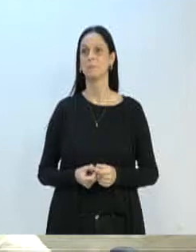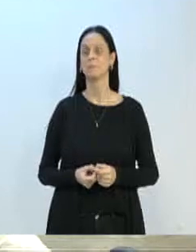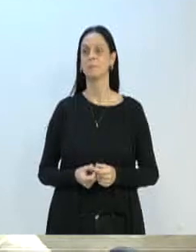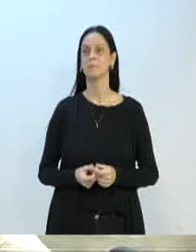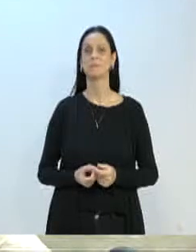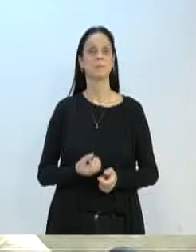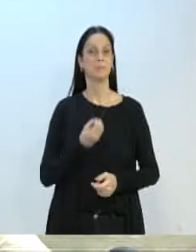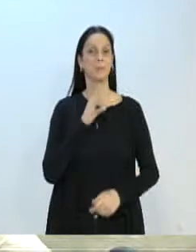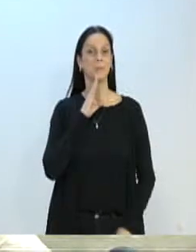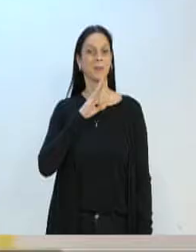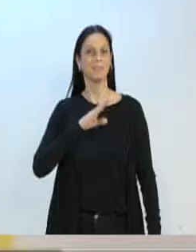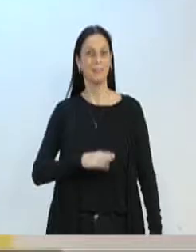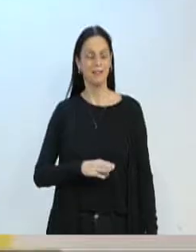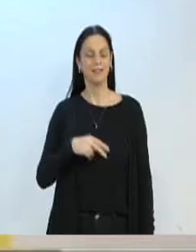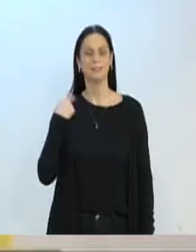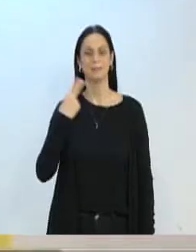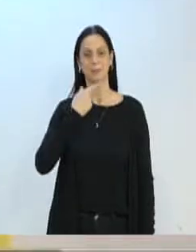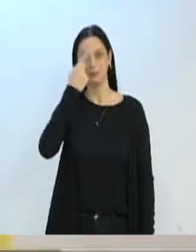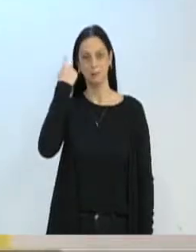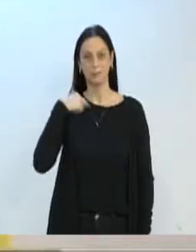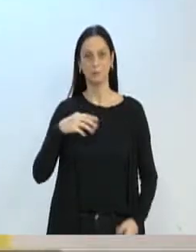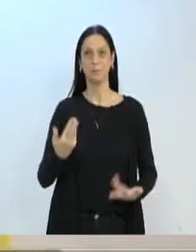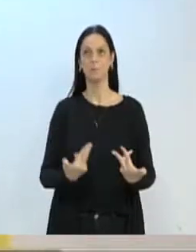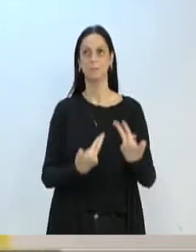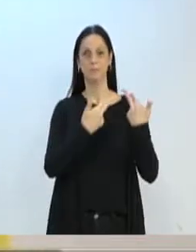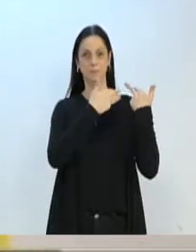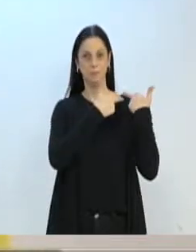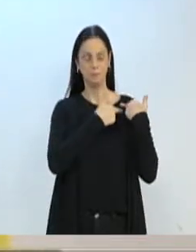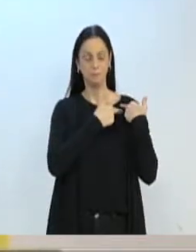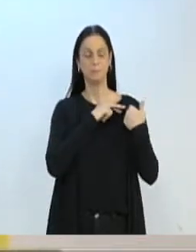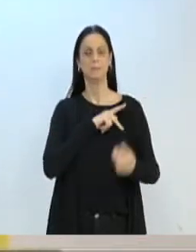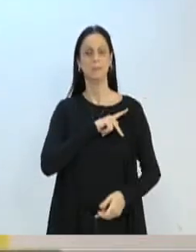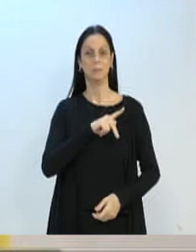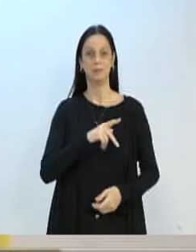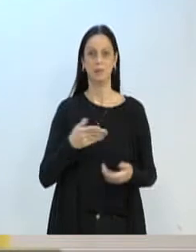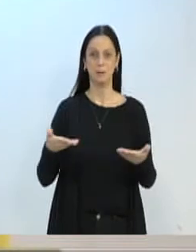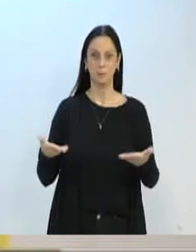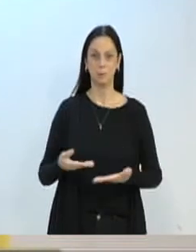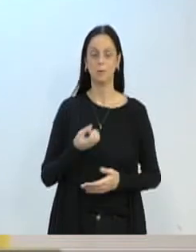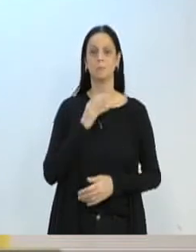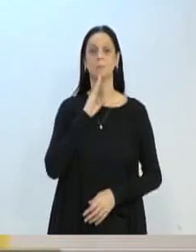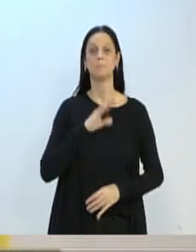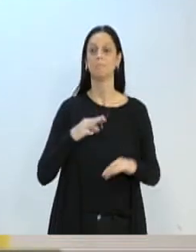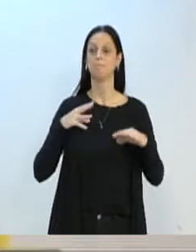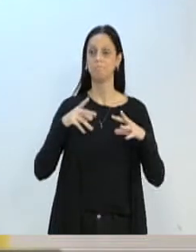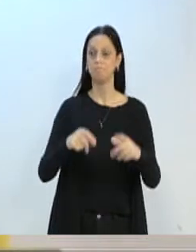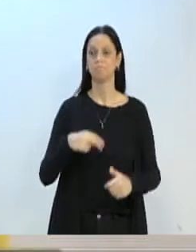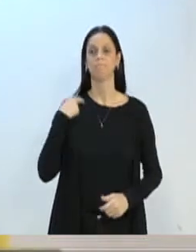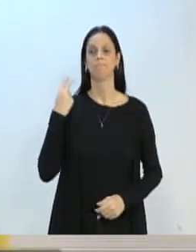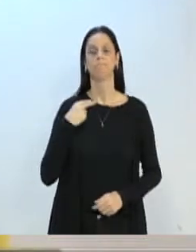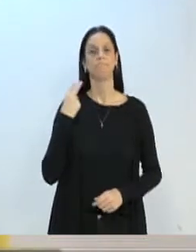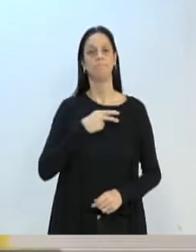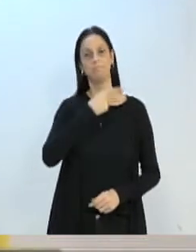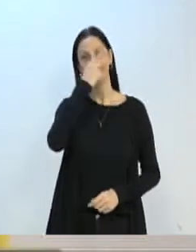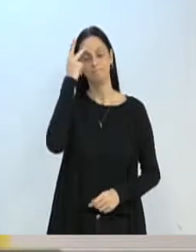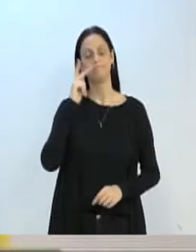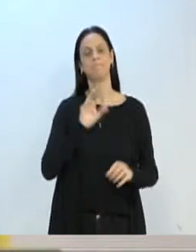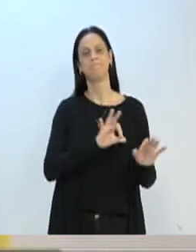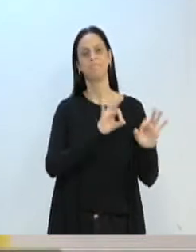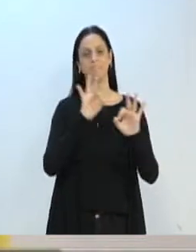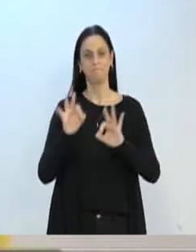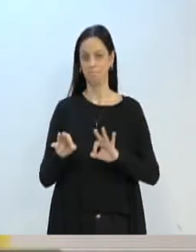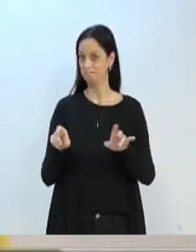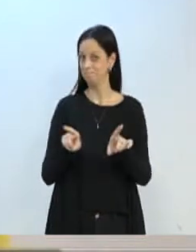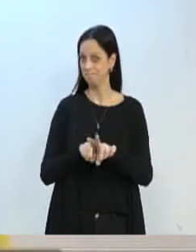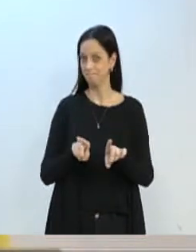Boa tarde vereadora Silmara cara presídio dos trabalhos desta casa boa tarde senhores vereadores e a todos que nos acompanham